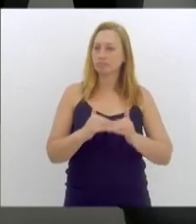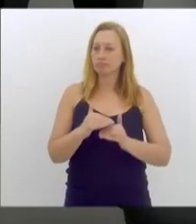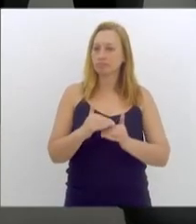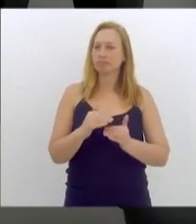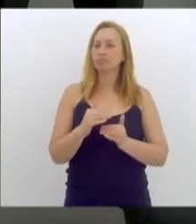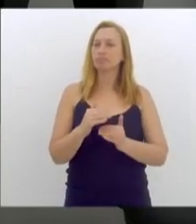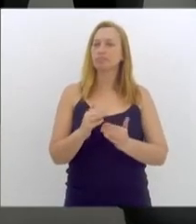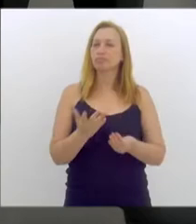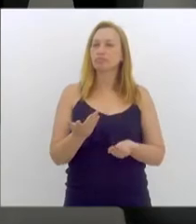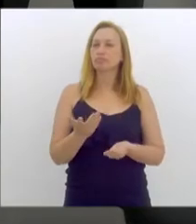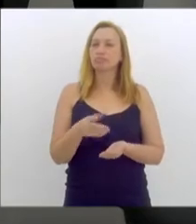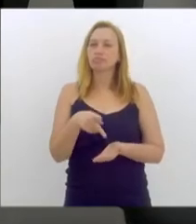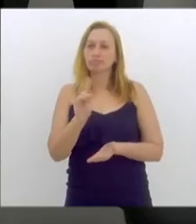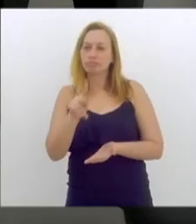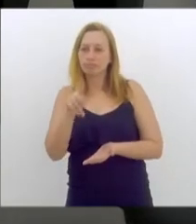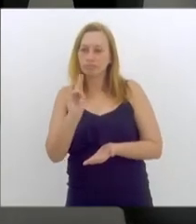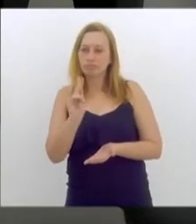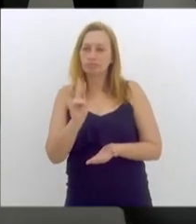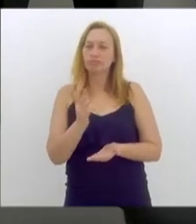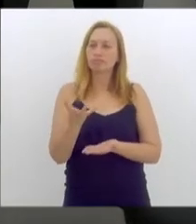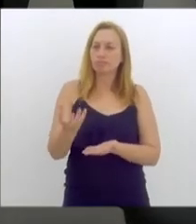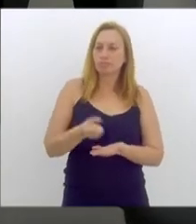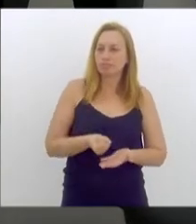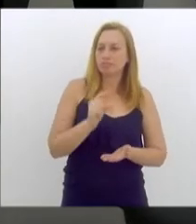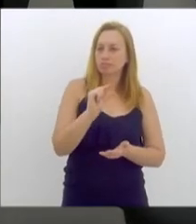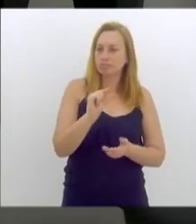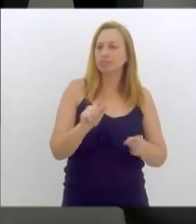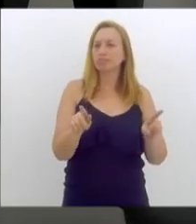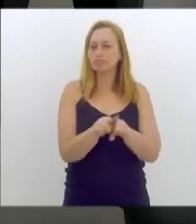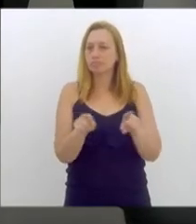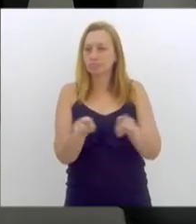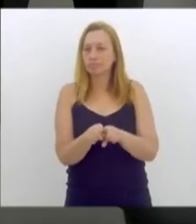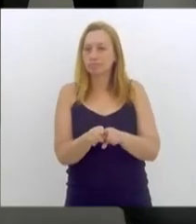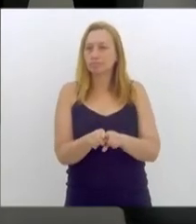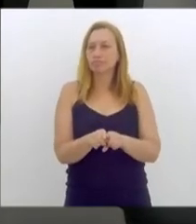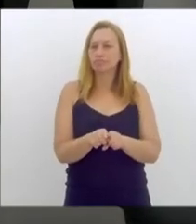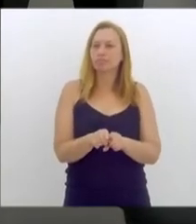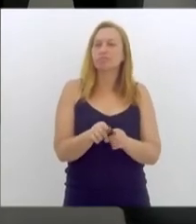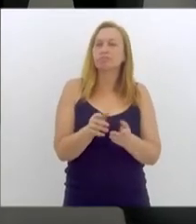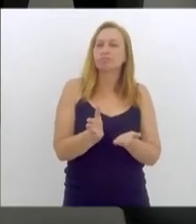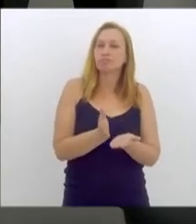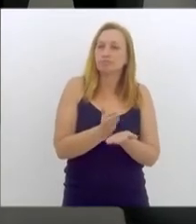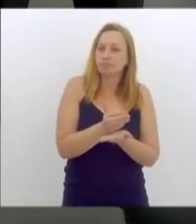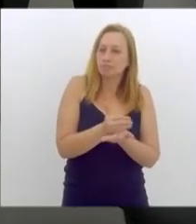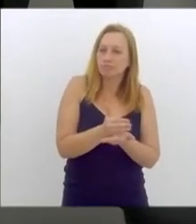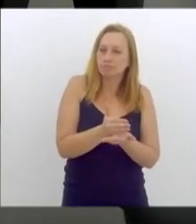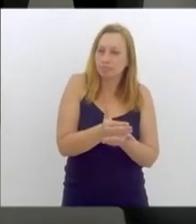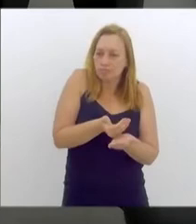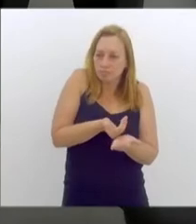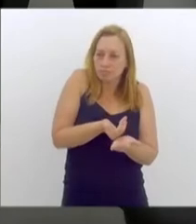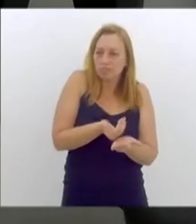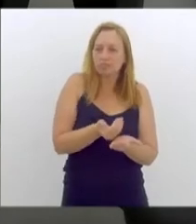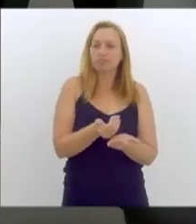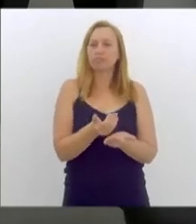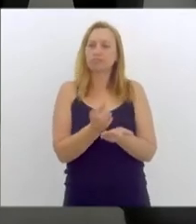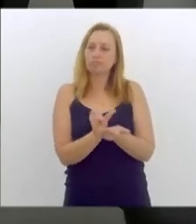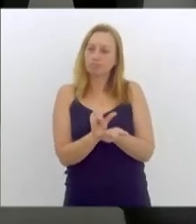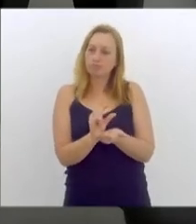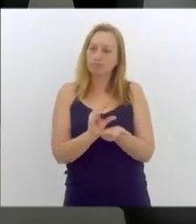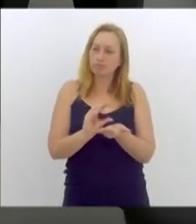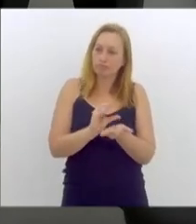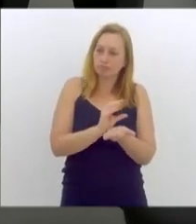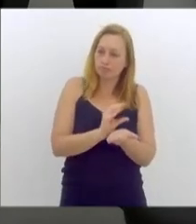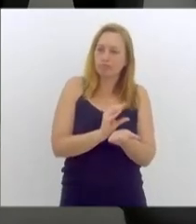Royce e petróleo a gente recebia um pedacinho também de da concessão da Cedae esse ano aproximadamente 1 bilhão e